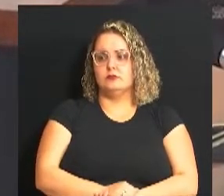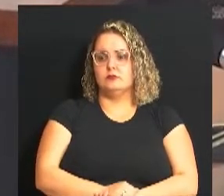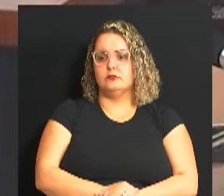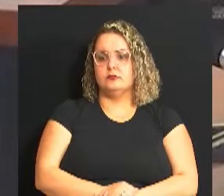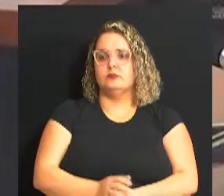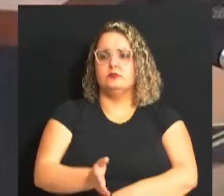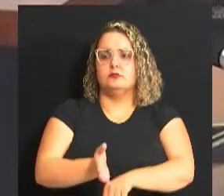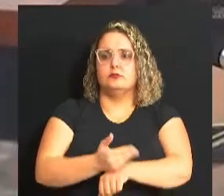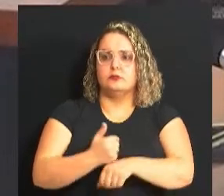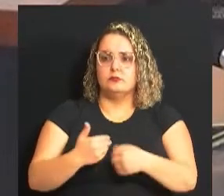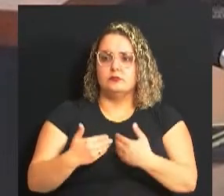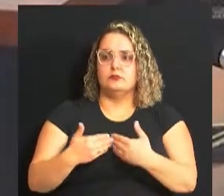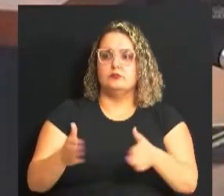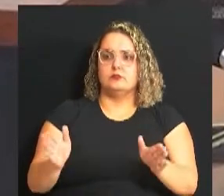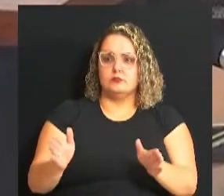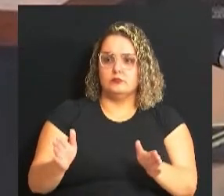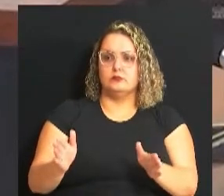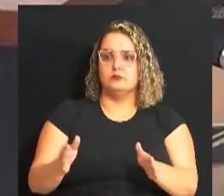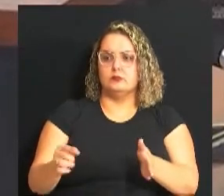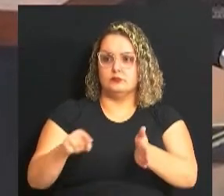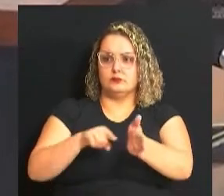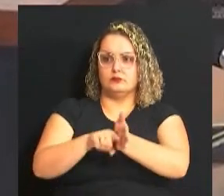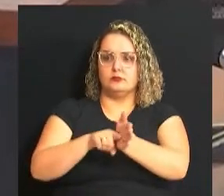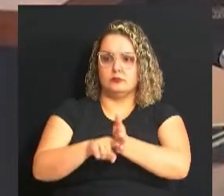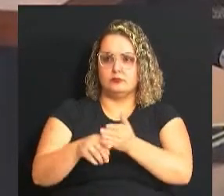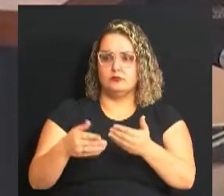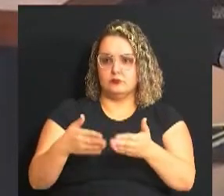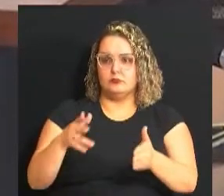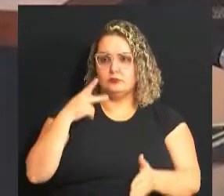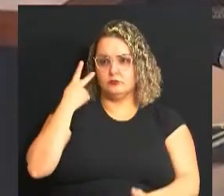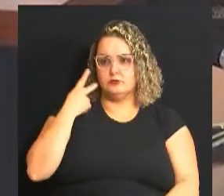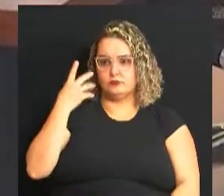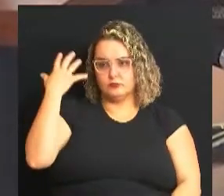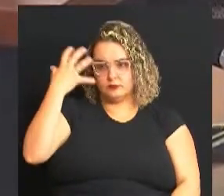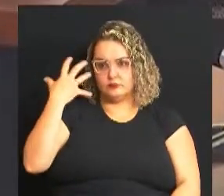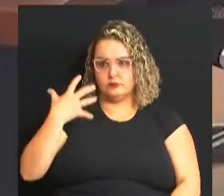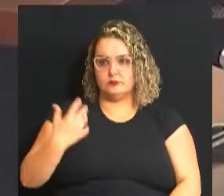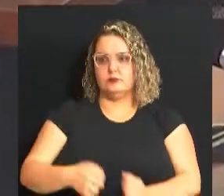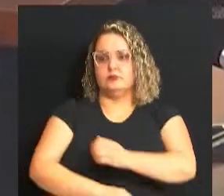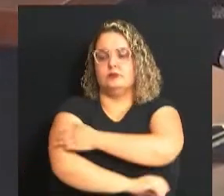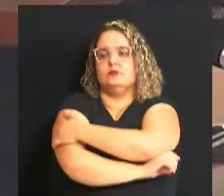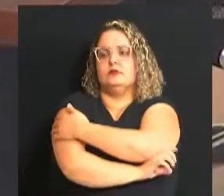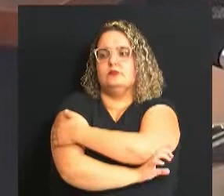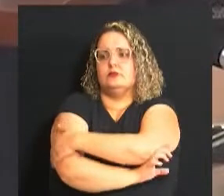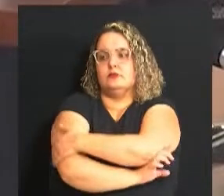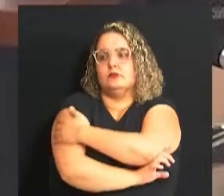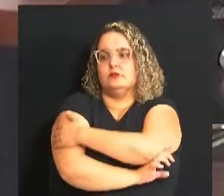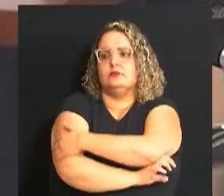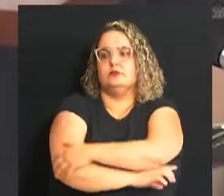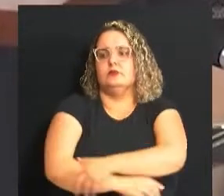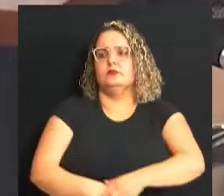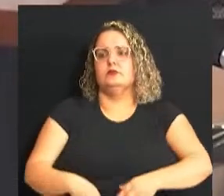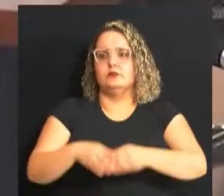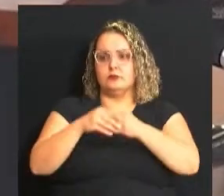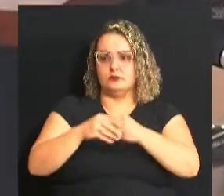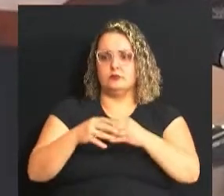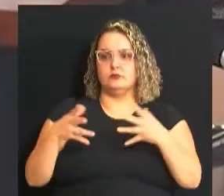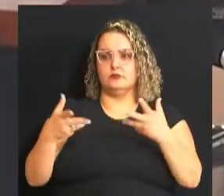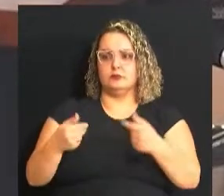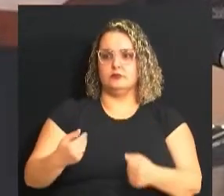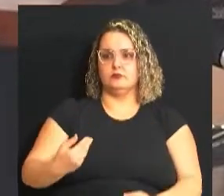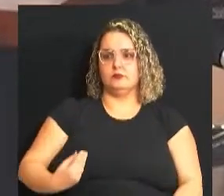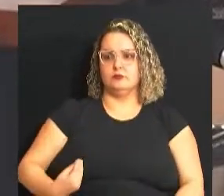antes de abrir para os questionamentos, eu queria abrir a palavra à vereadora Guida Calisto, para cumprimentar todo o público e a